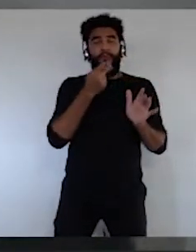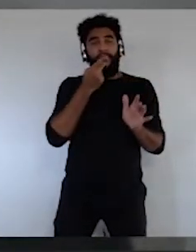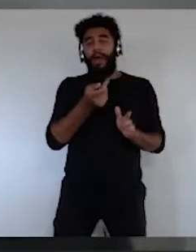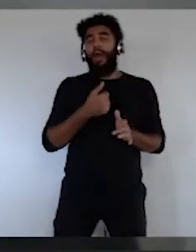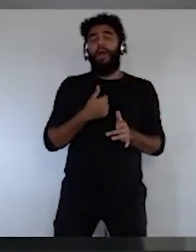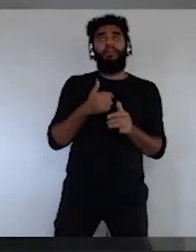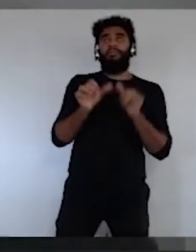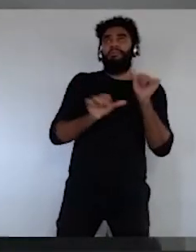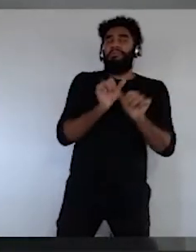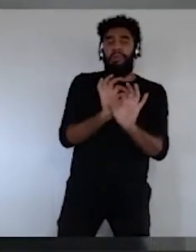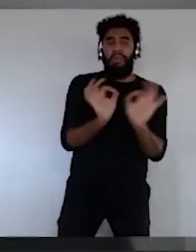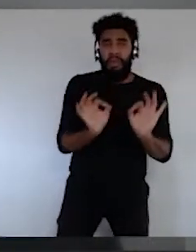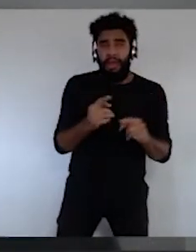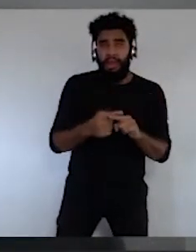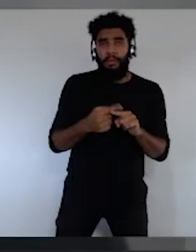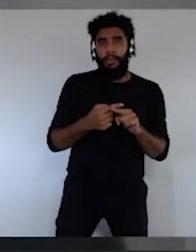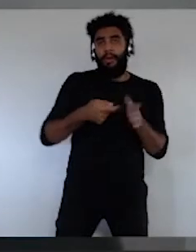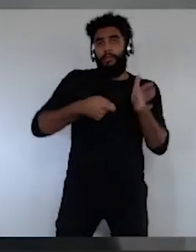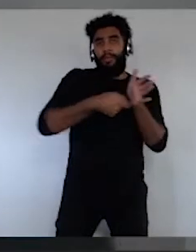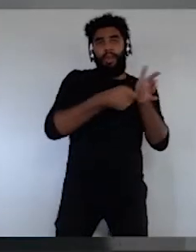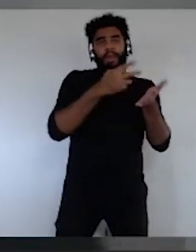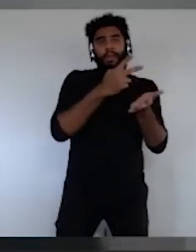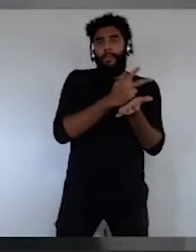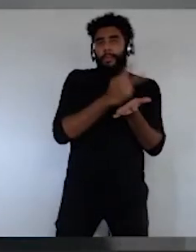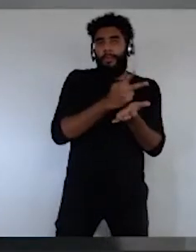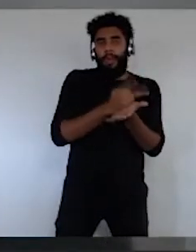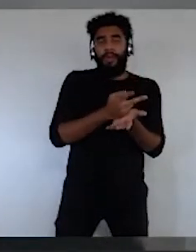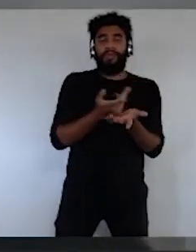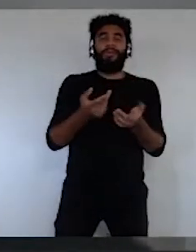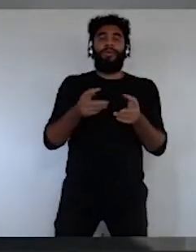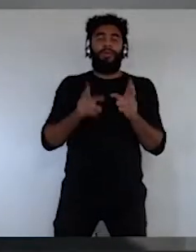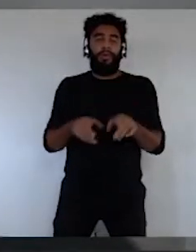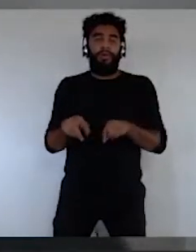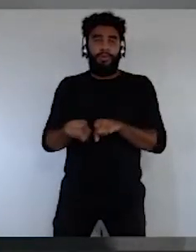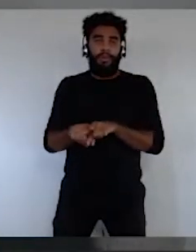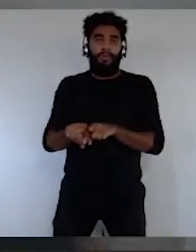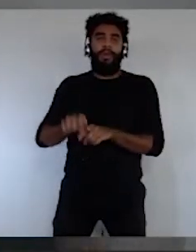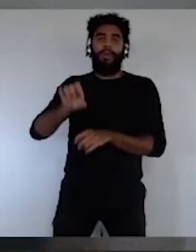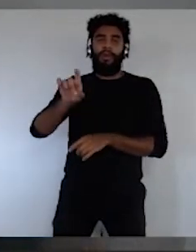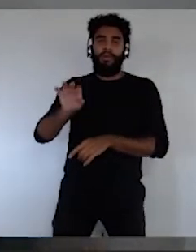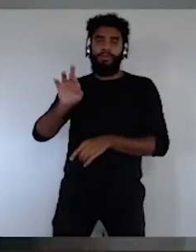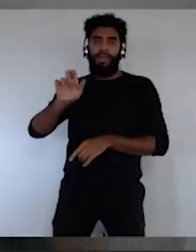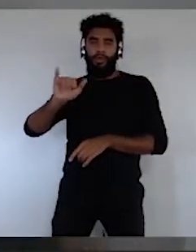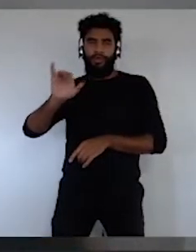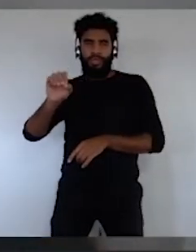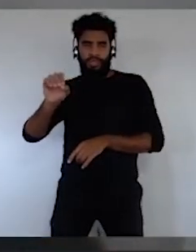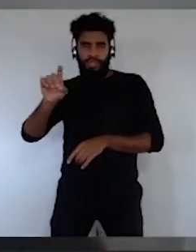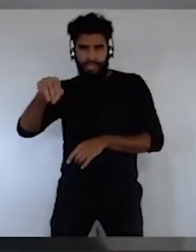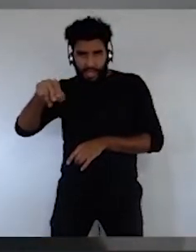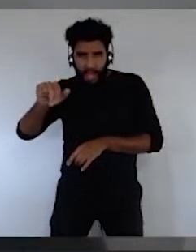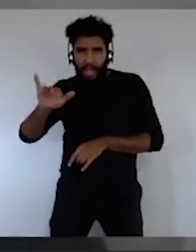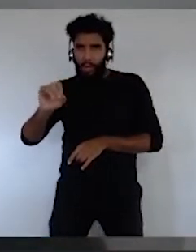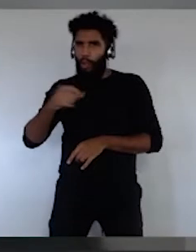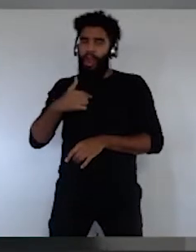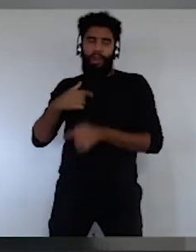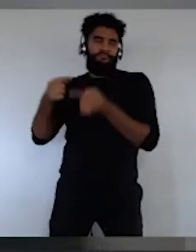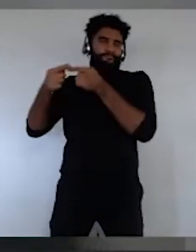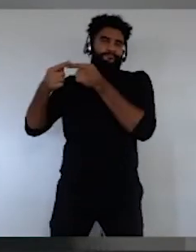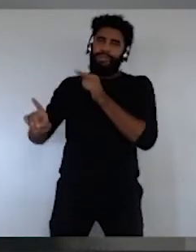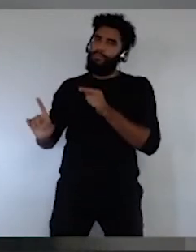Mas não pode ficar com o processo aberto, né? Os casos vão se multiplicando ao longo do tempo, isso é muito